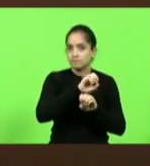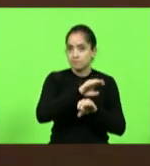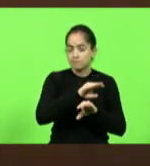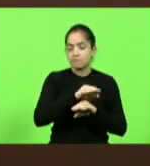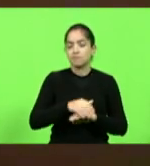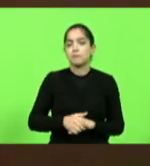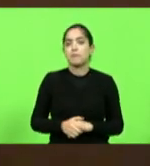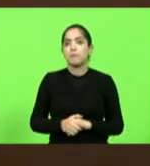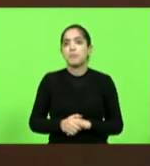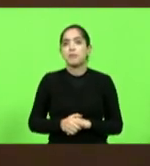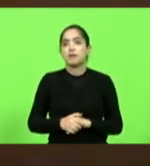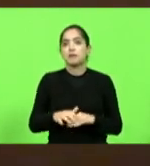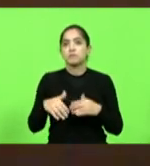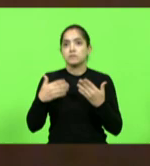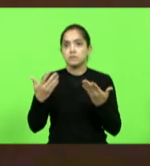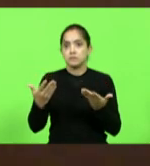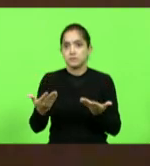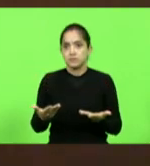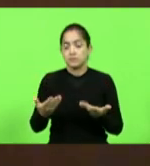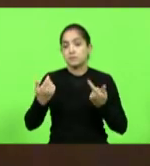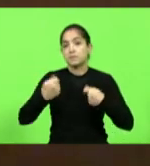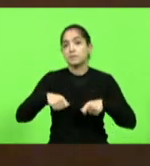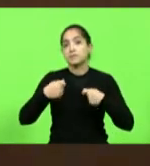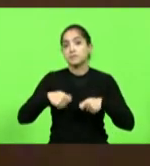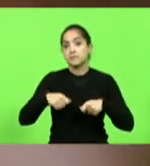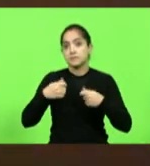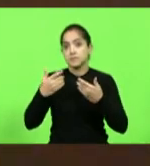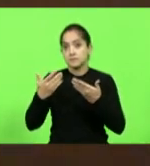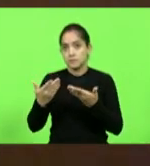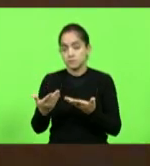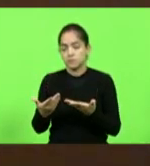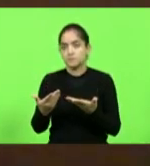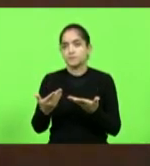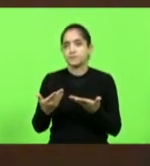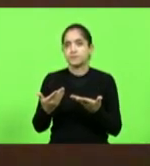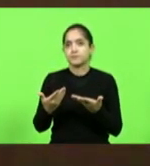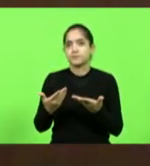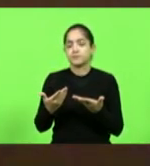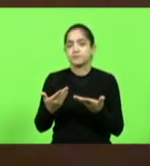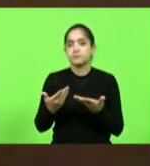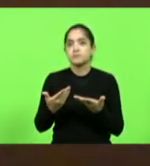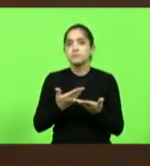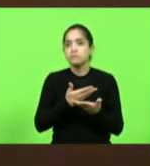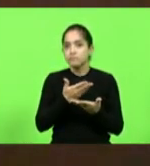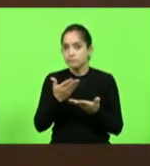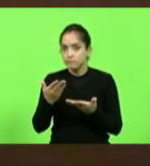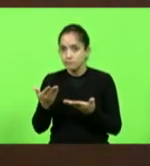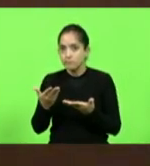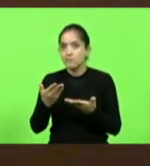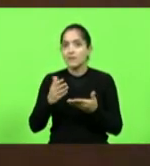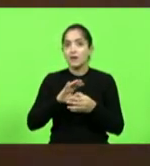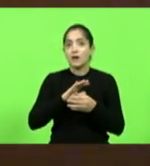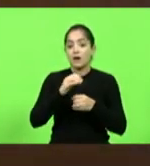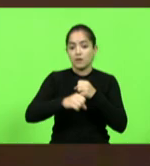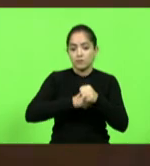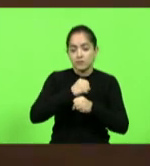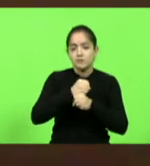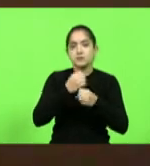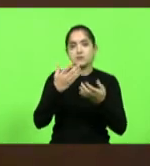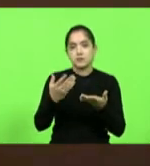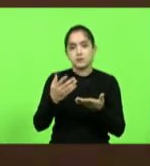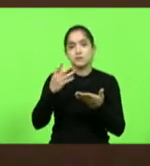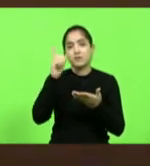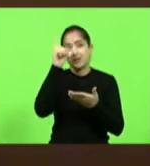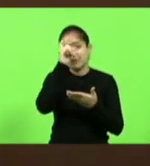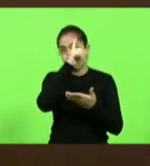educacionais. No entanto, também é preciso dizer que esse sabido é um ano extremamente difícil para as redes